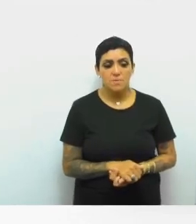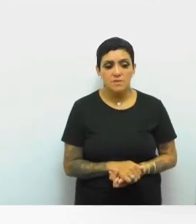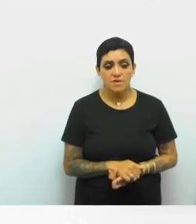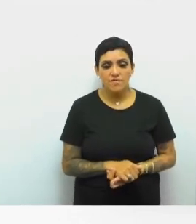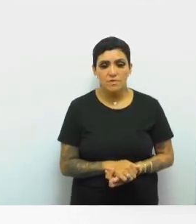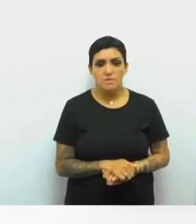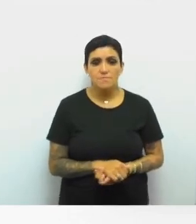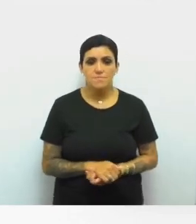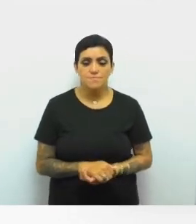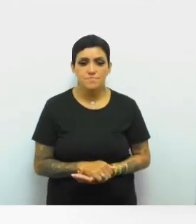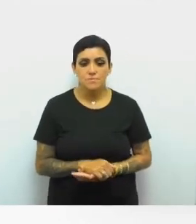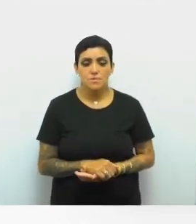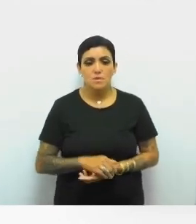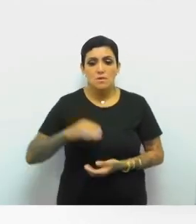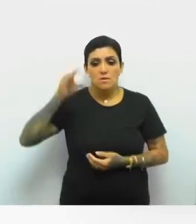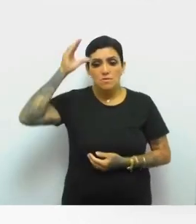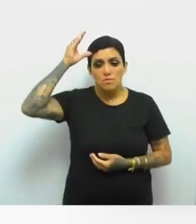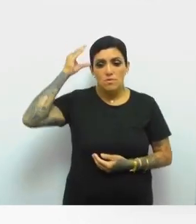Vereador Chapinha,